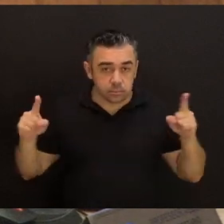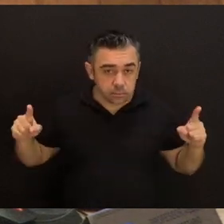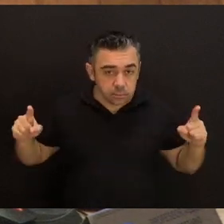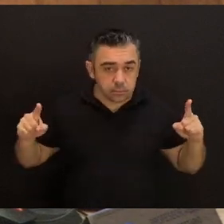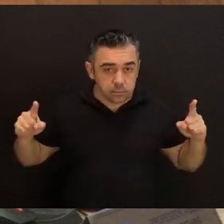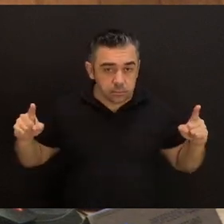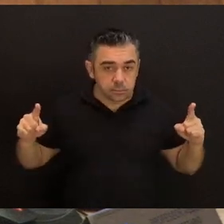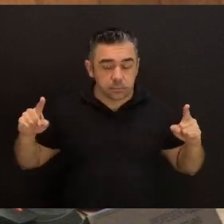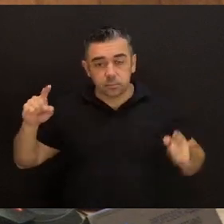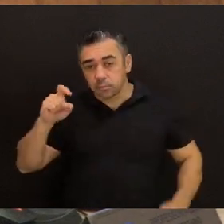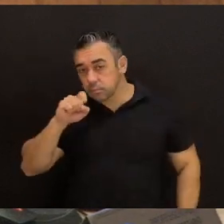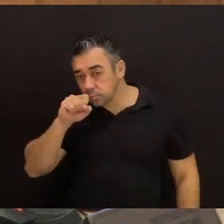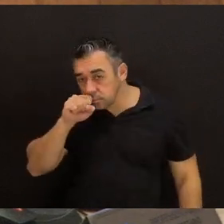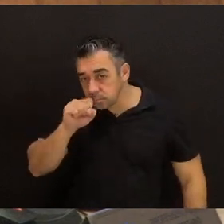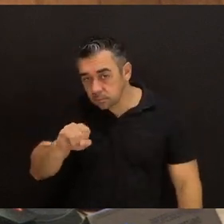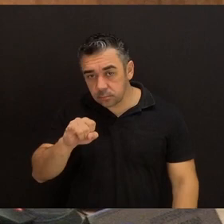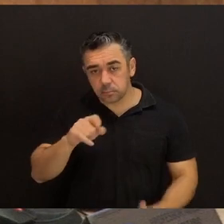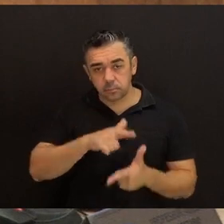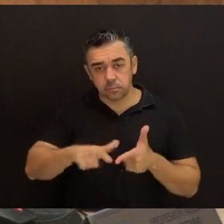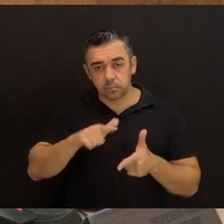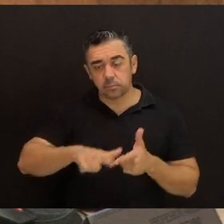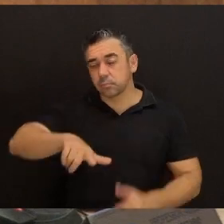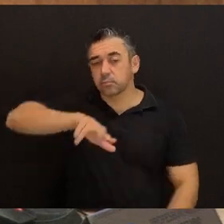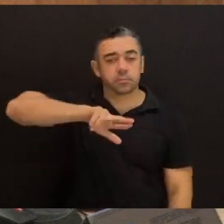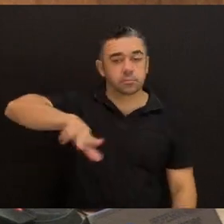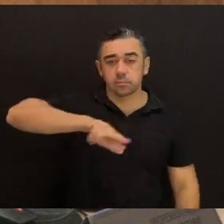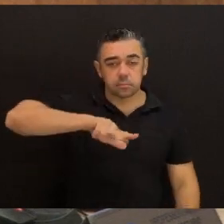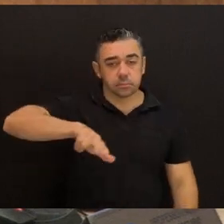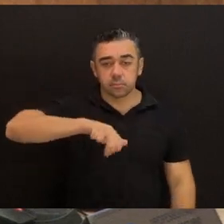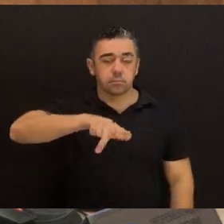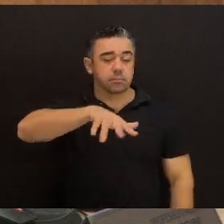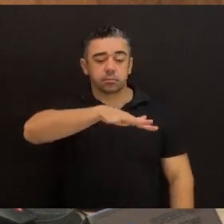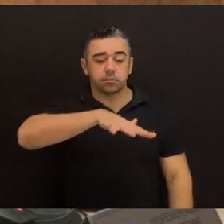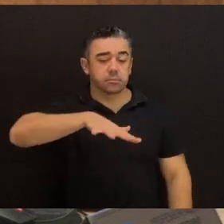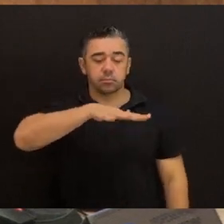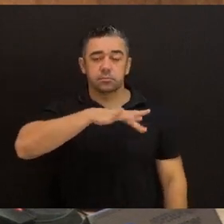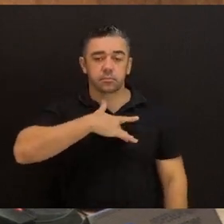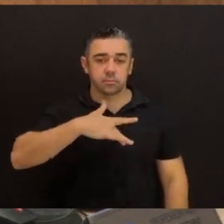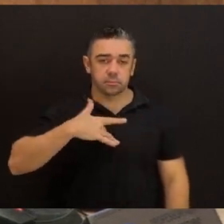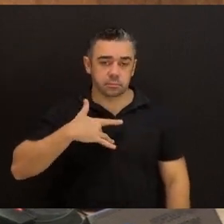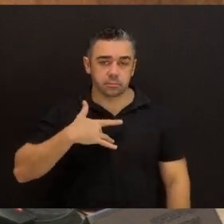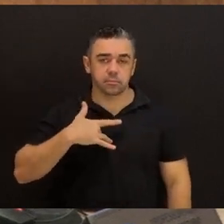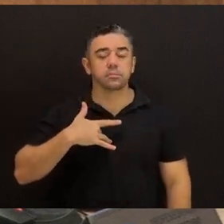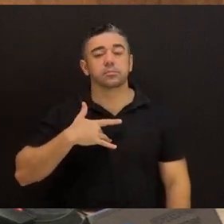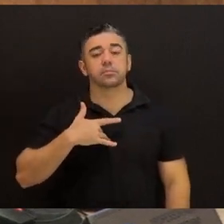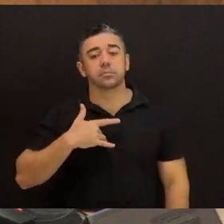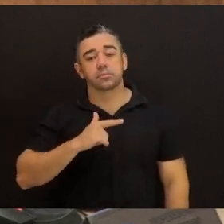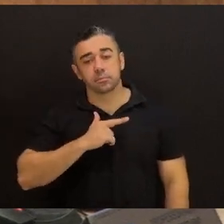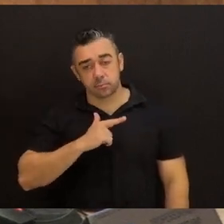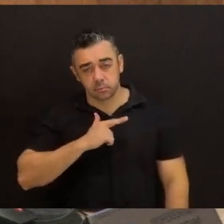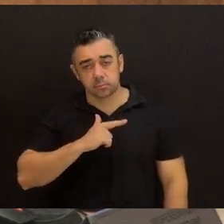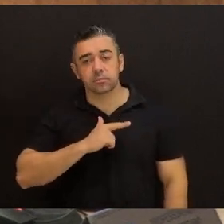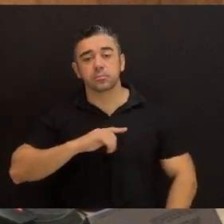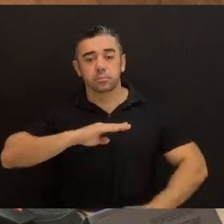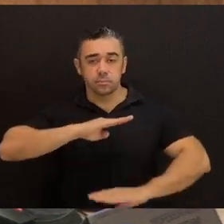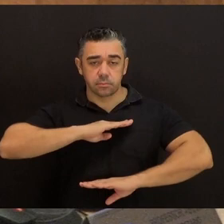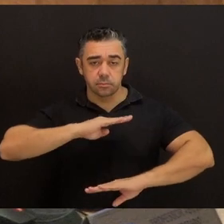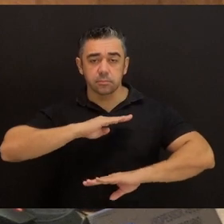fosse esse problema mas o problema não tá somente na saúde nós temos situações de educação